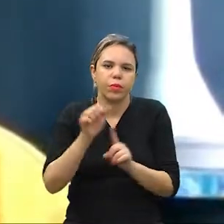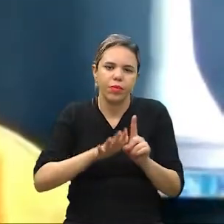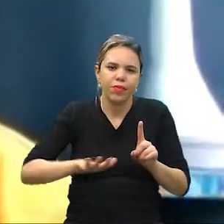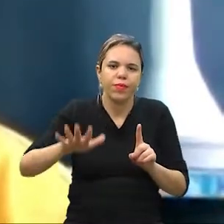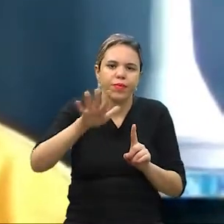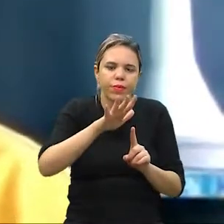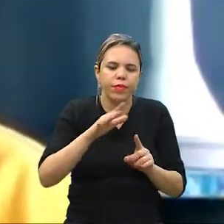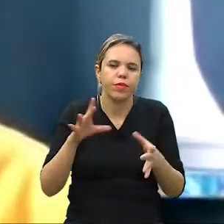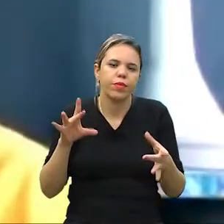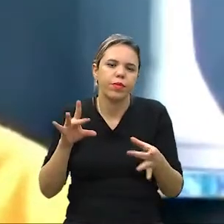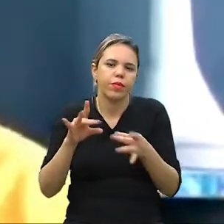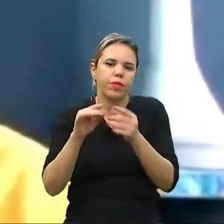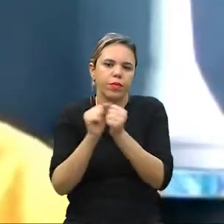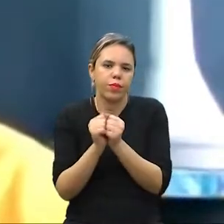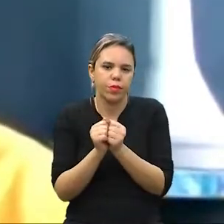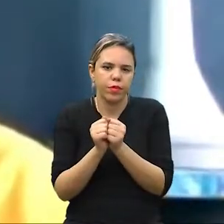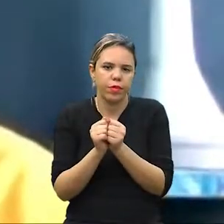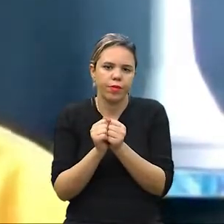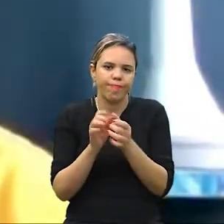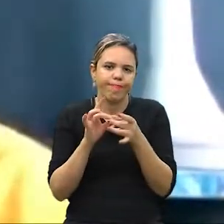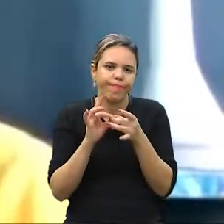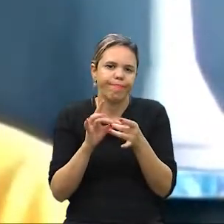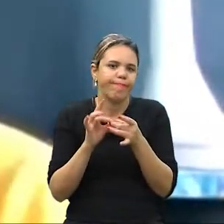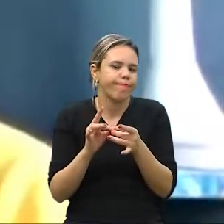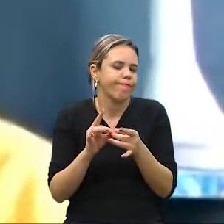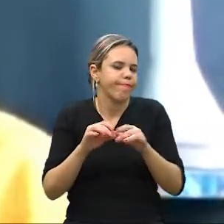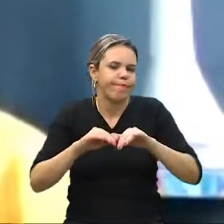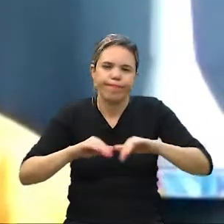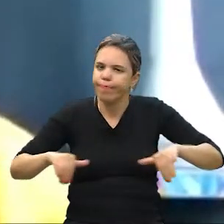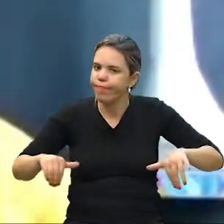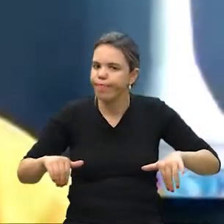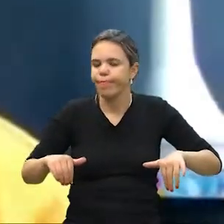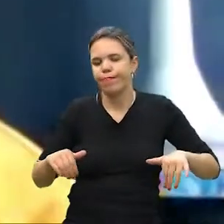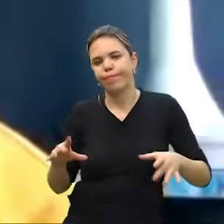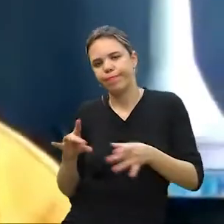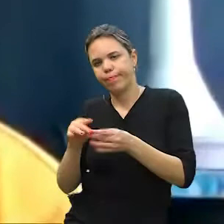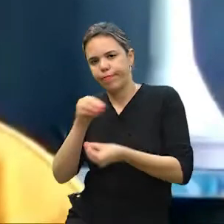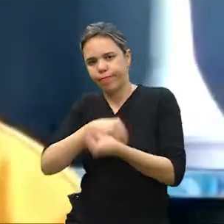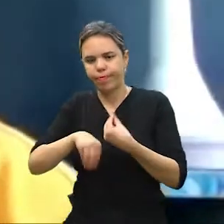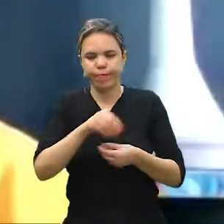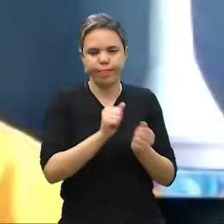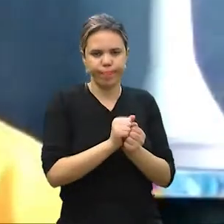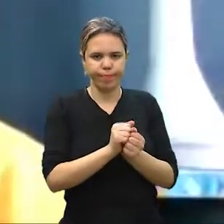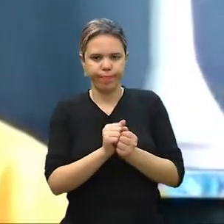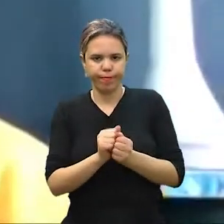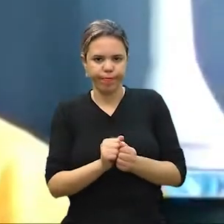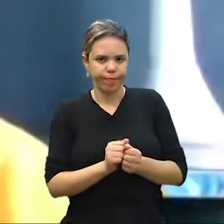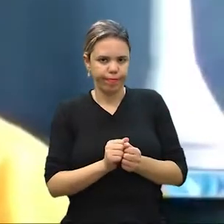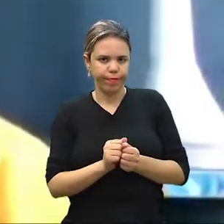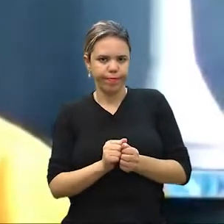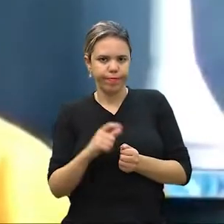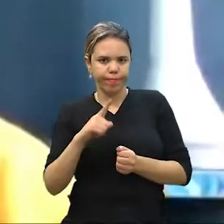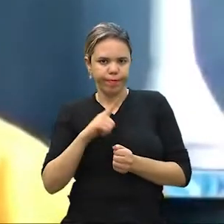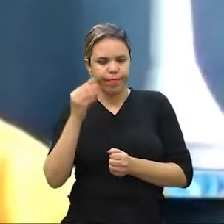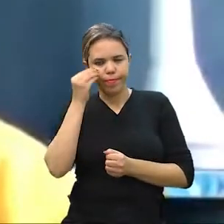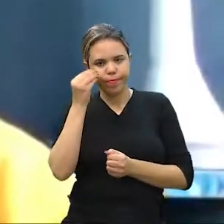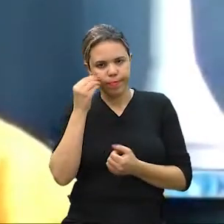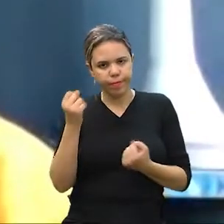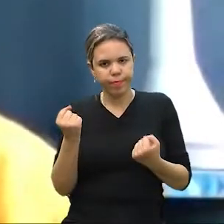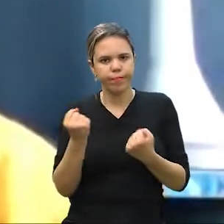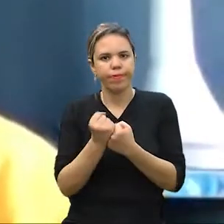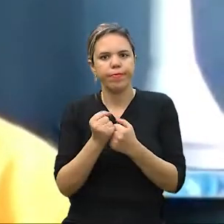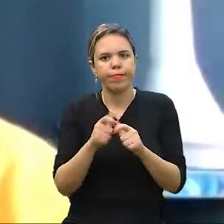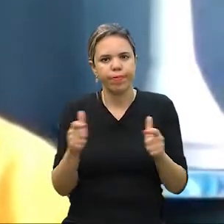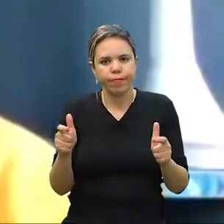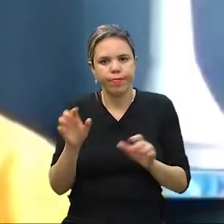sociedade. Isso está junto, isso está entrelaçado, não é uma coisa e outra coisa no outro eixo. Então, a gente tem tentado apoiar o máximo